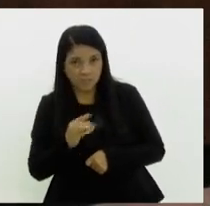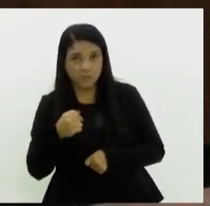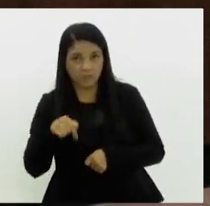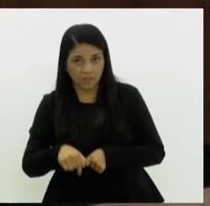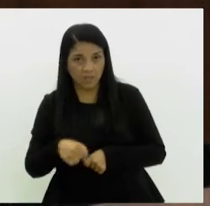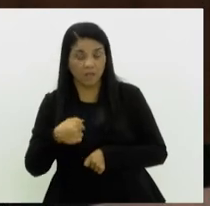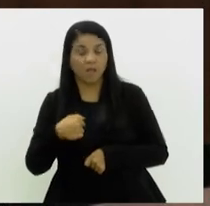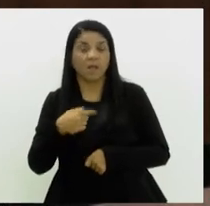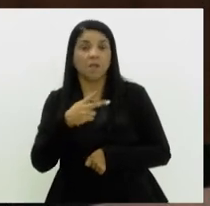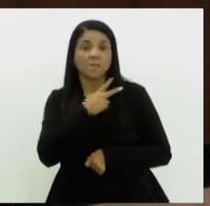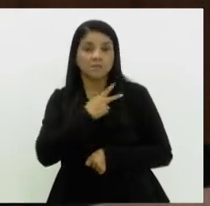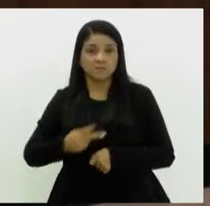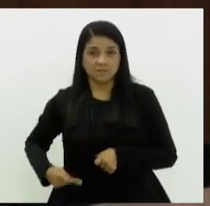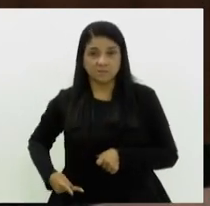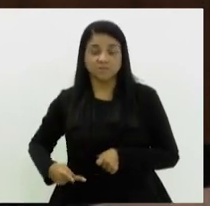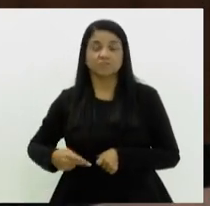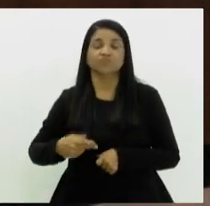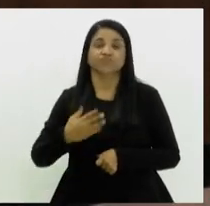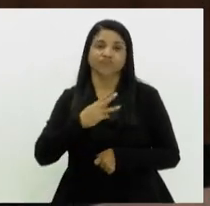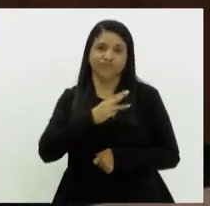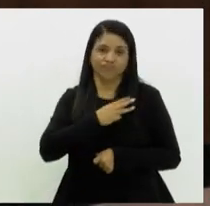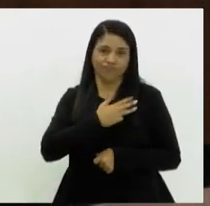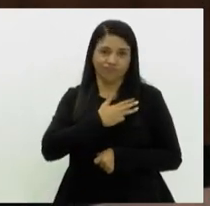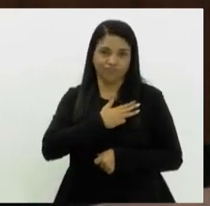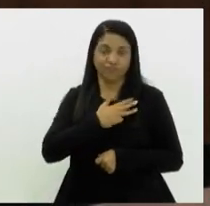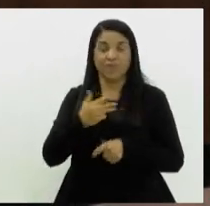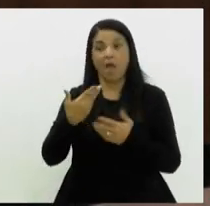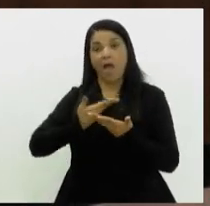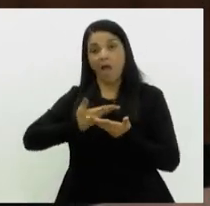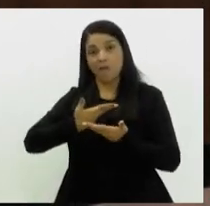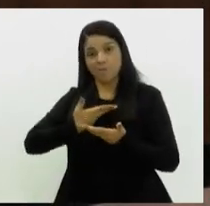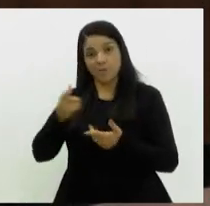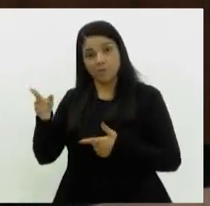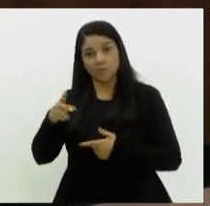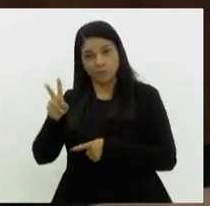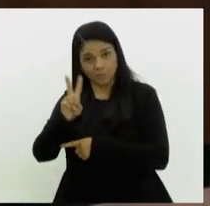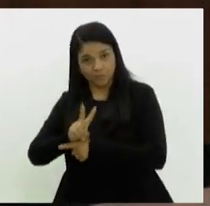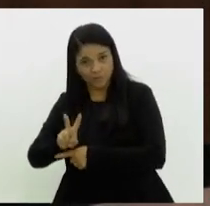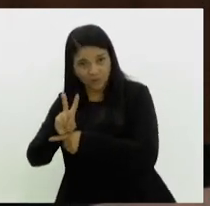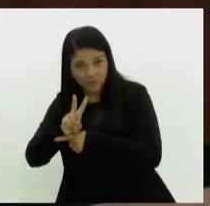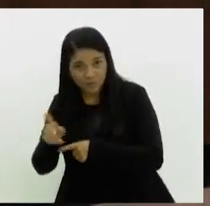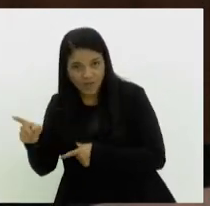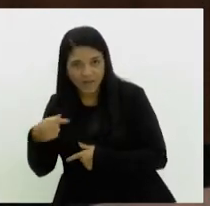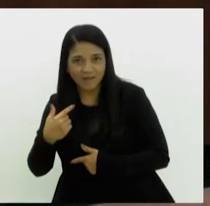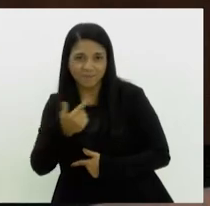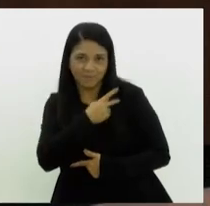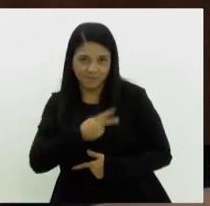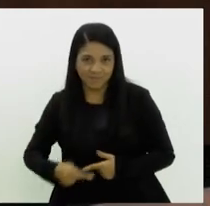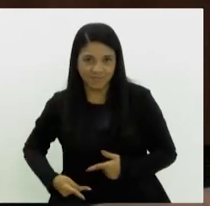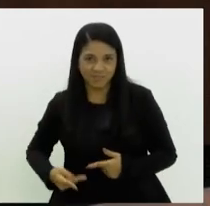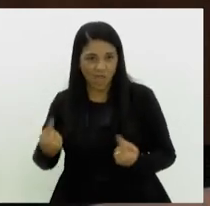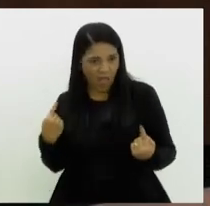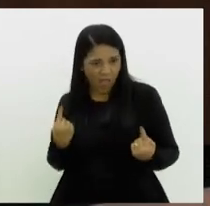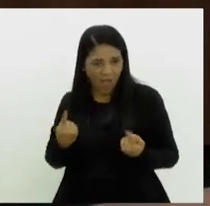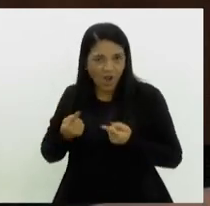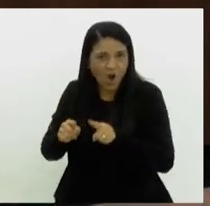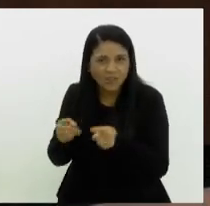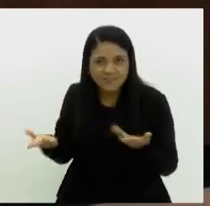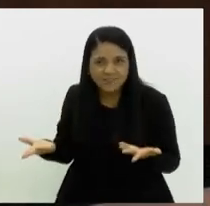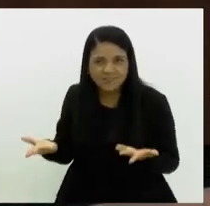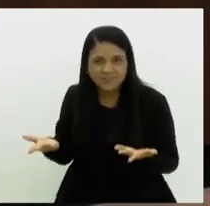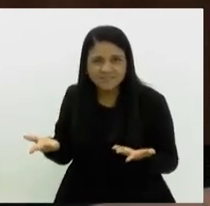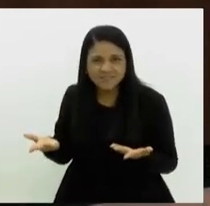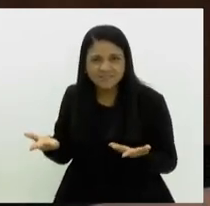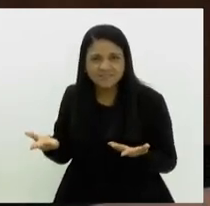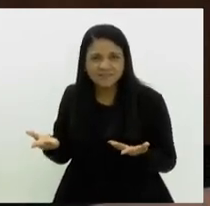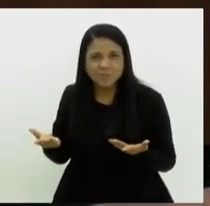Agora, como você é de outro partido, não vai ficar inimigo do povo da Venezuela, porque, não é,